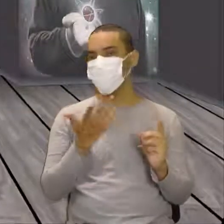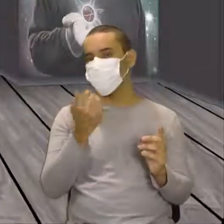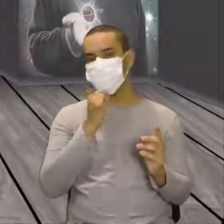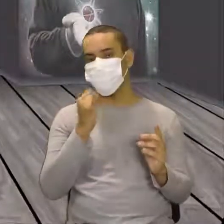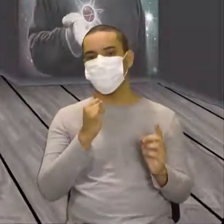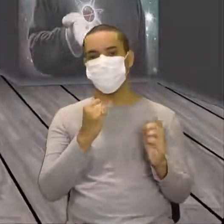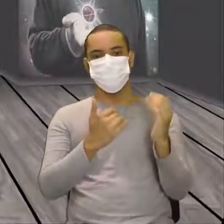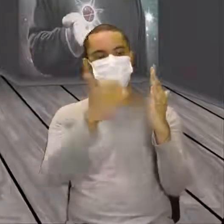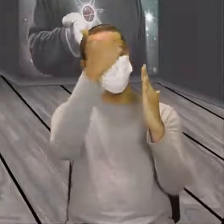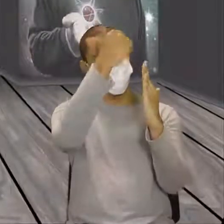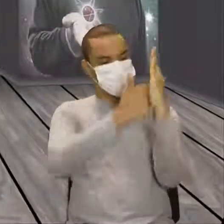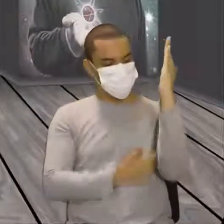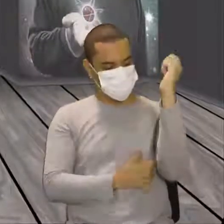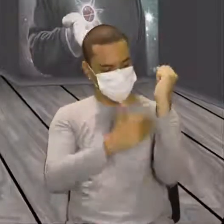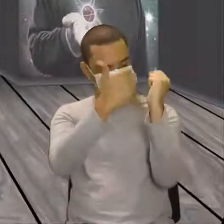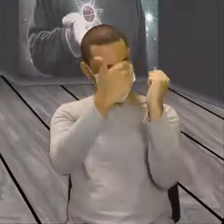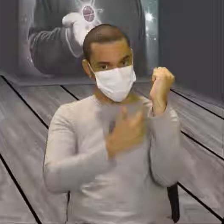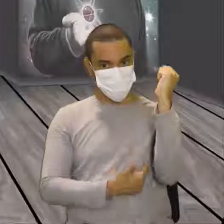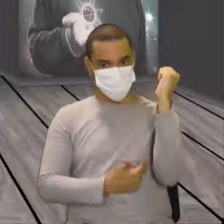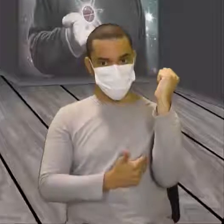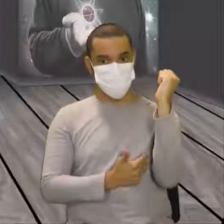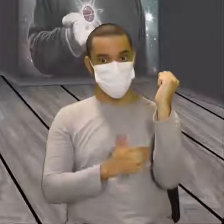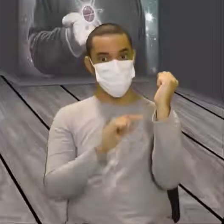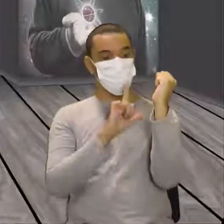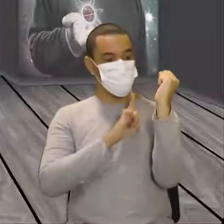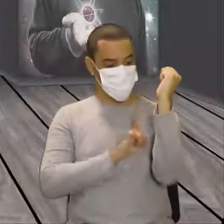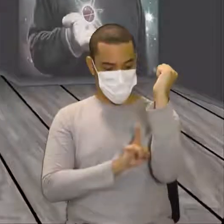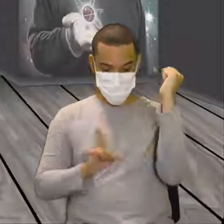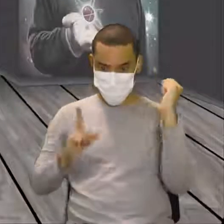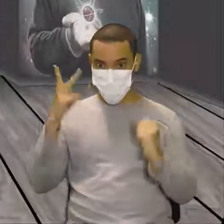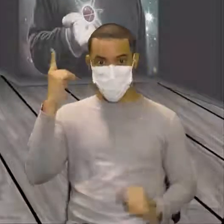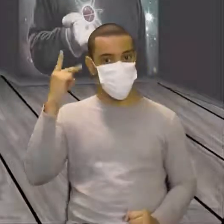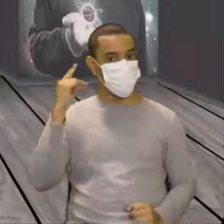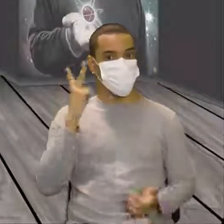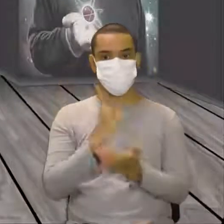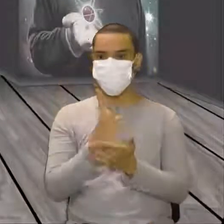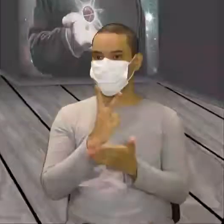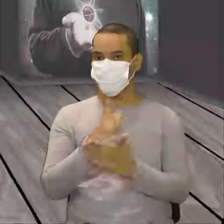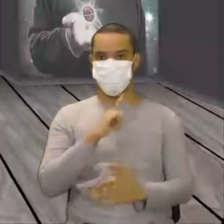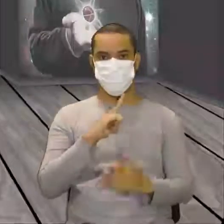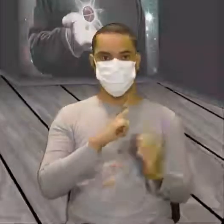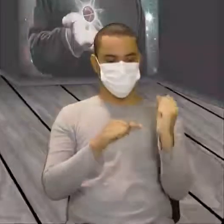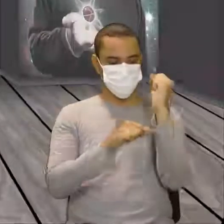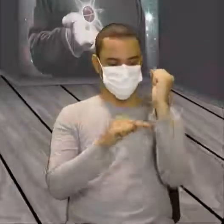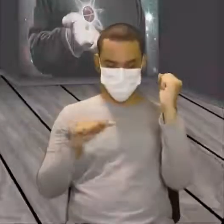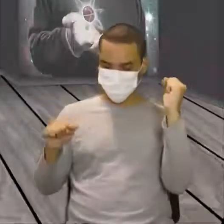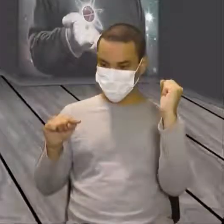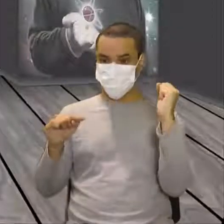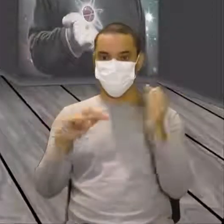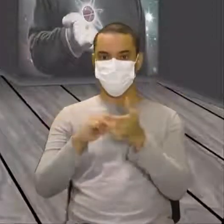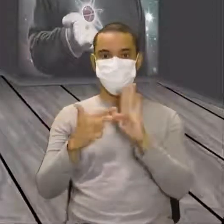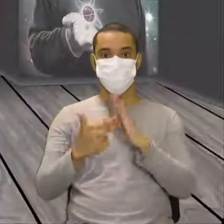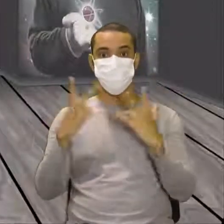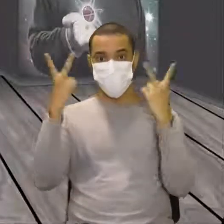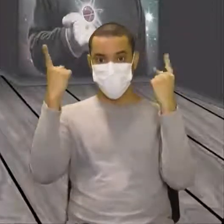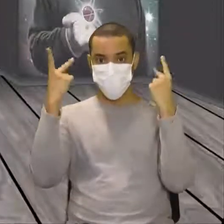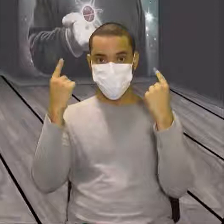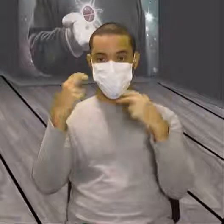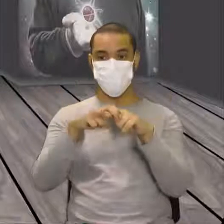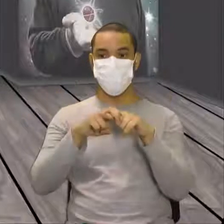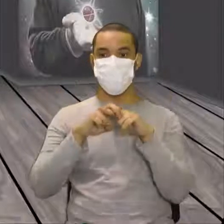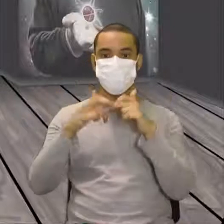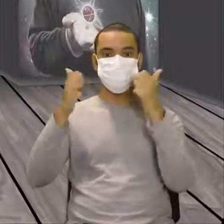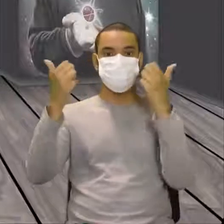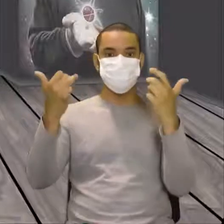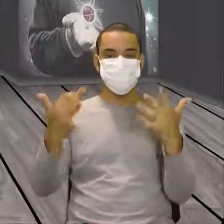assim. Saindo dela, eu tenho a reta normal. Todo o plano sai uma reta normal. Então, está falando aí que